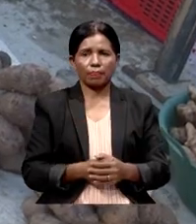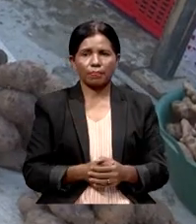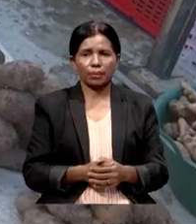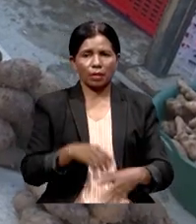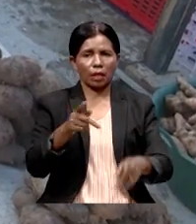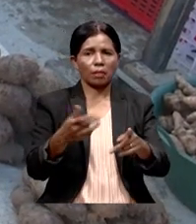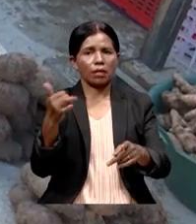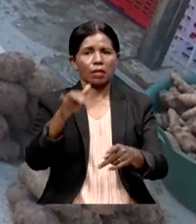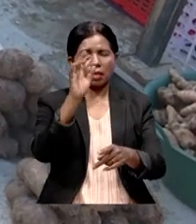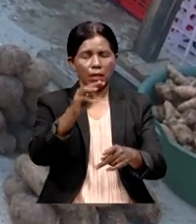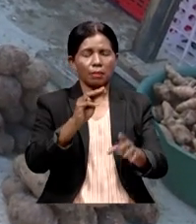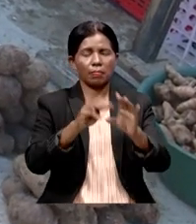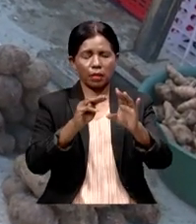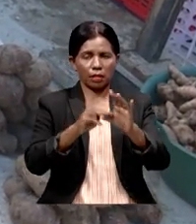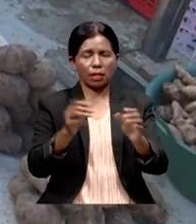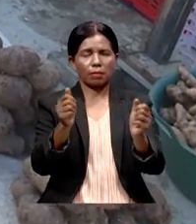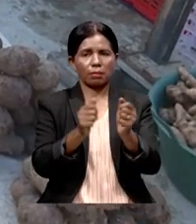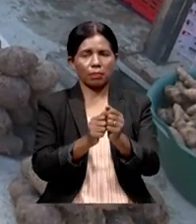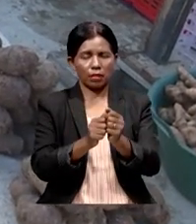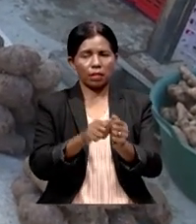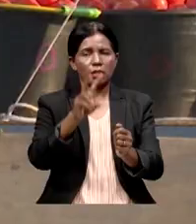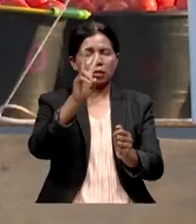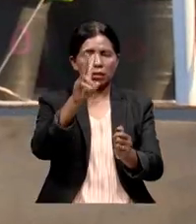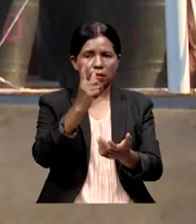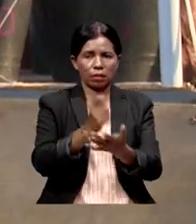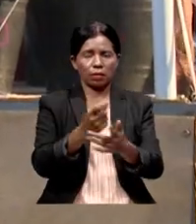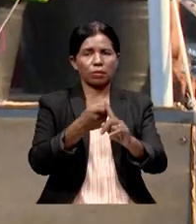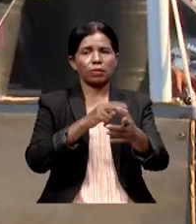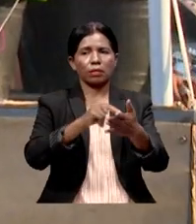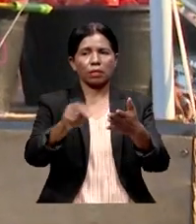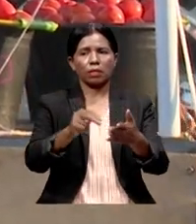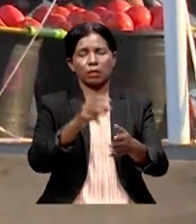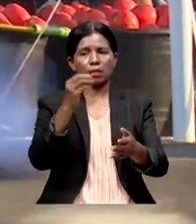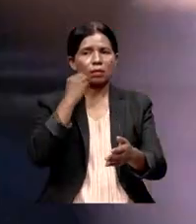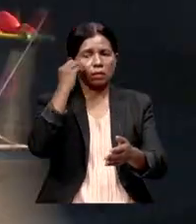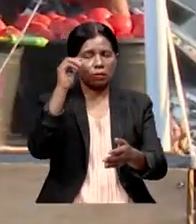behela permanente e mercado refere a mutu besi krihun rua, husi numru ne balun hela